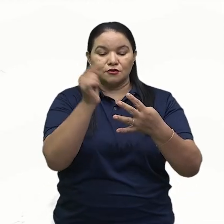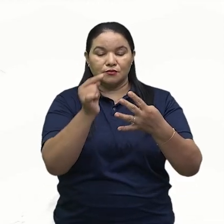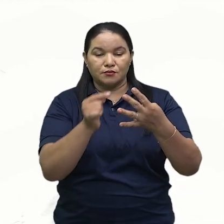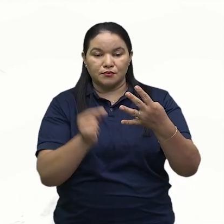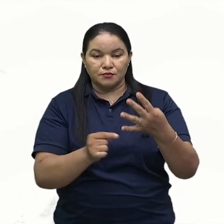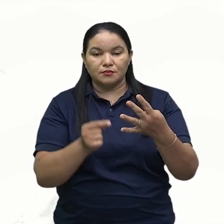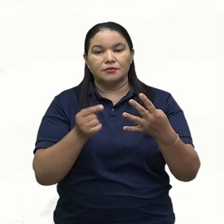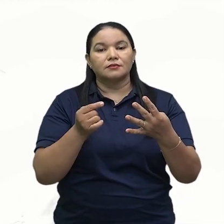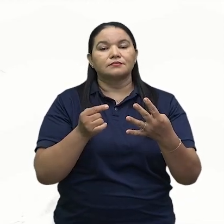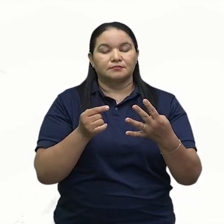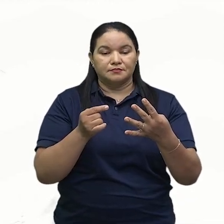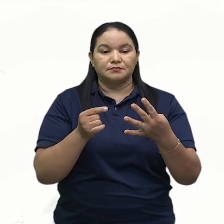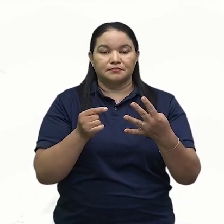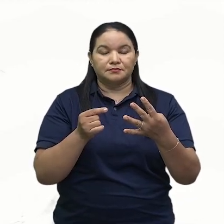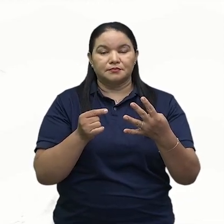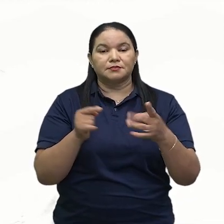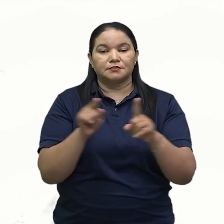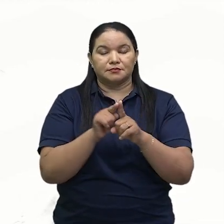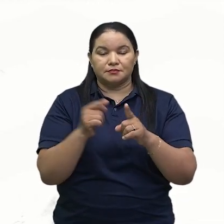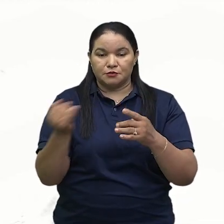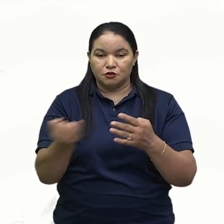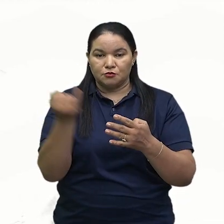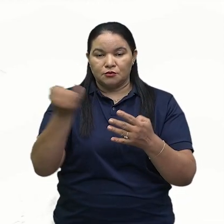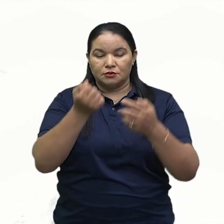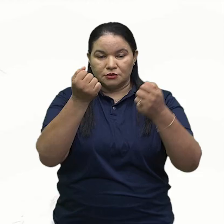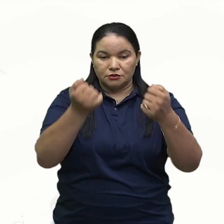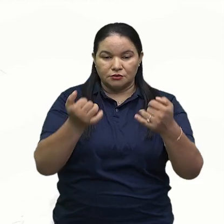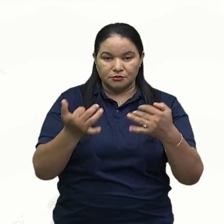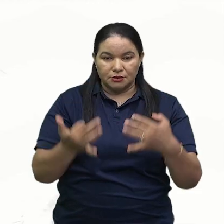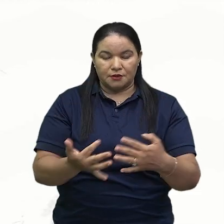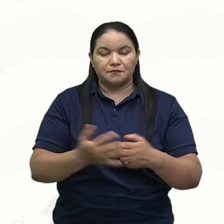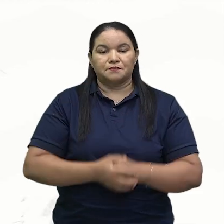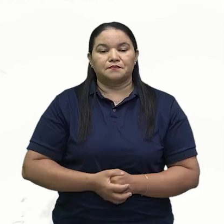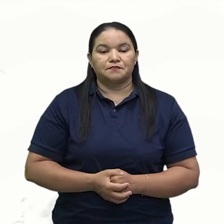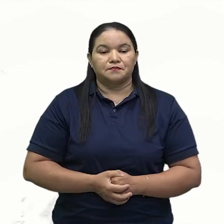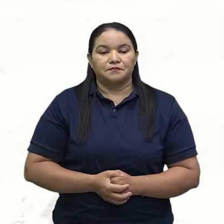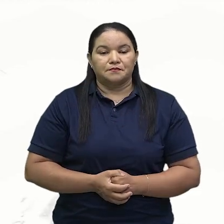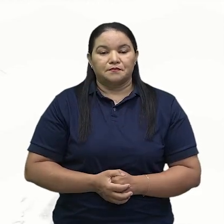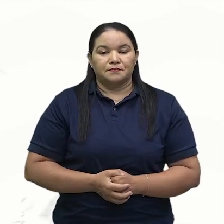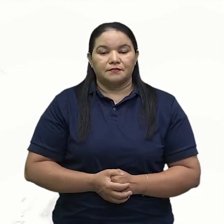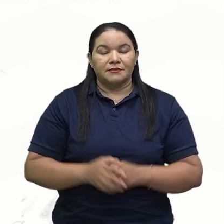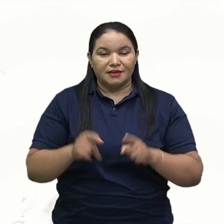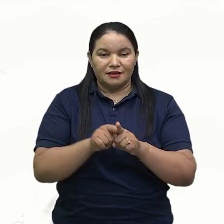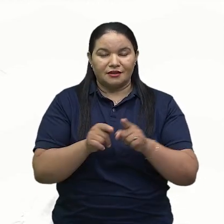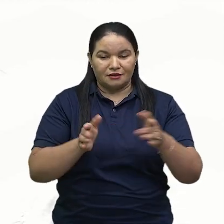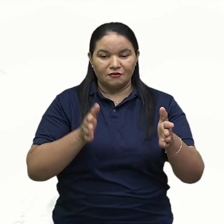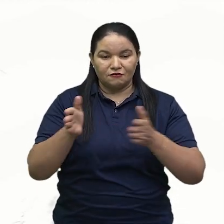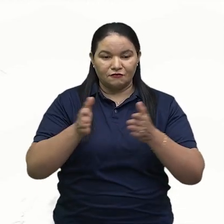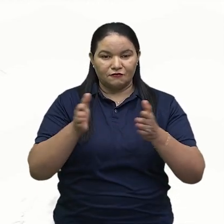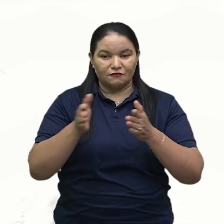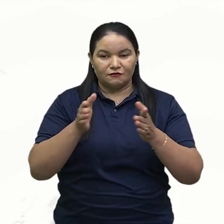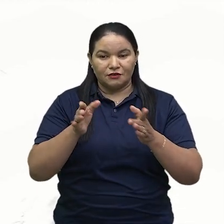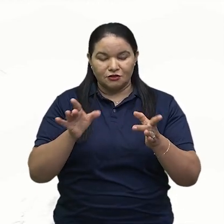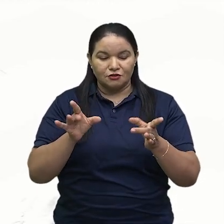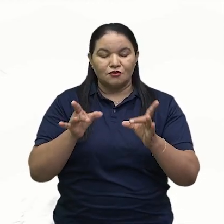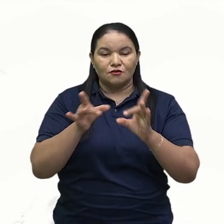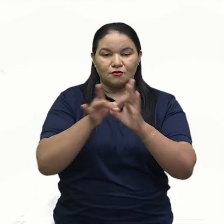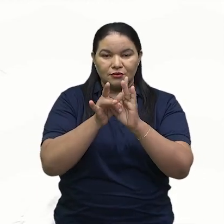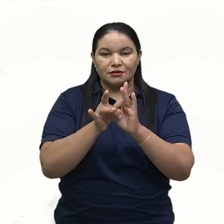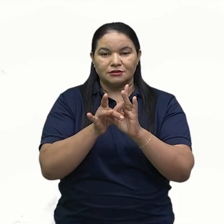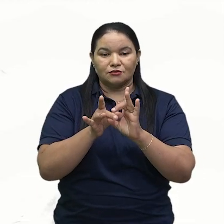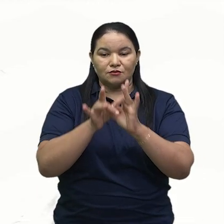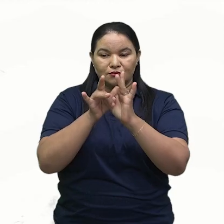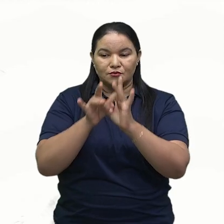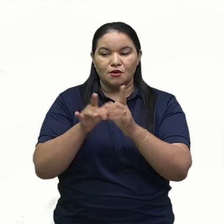aqui com vocês e outros que eu considero também importantes, tá? Bem, a globalização é essa fase de maior conexão entre lugares